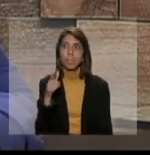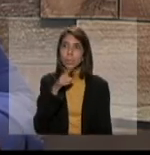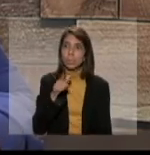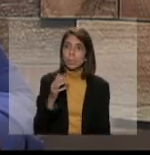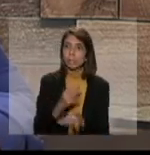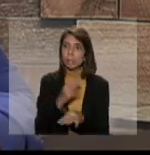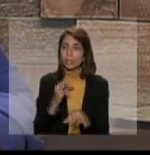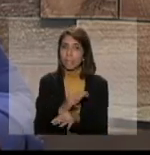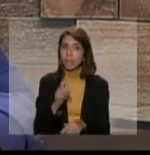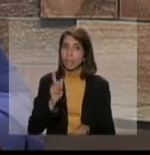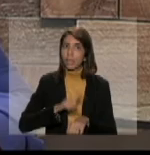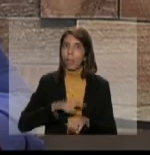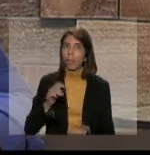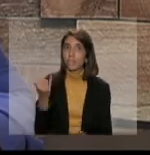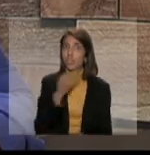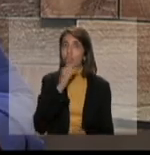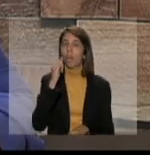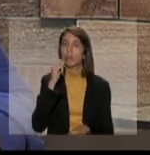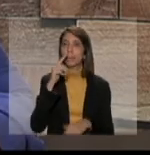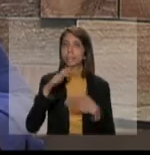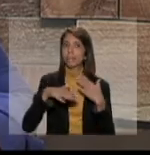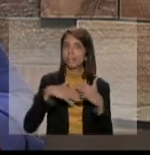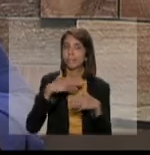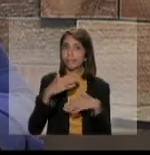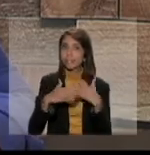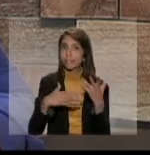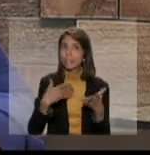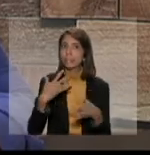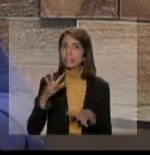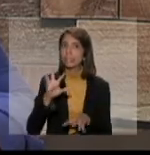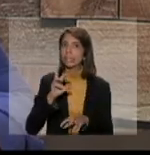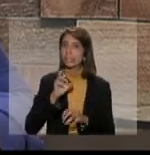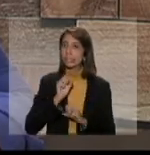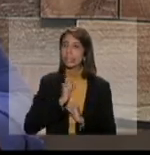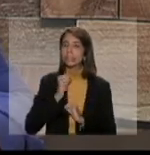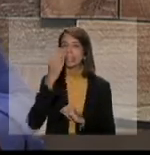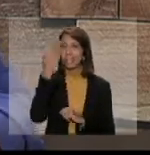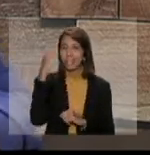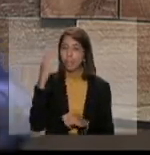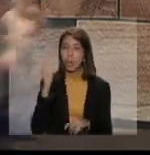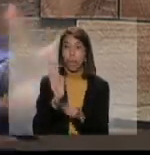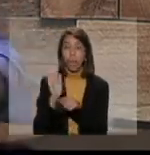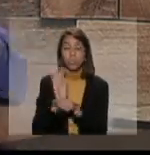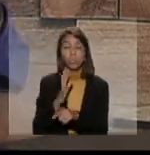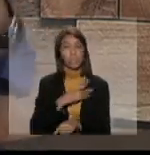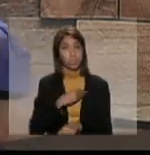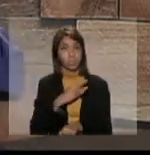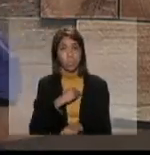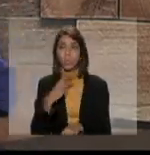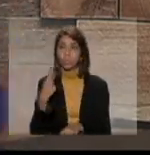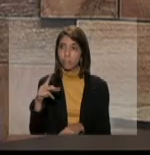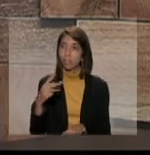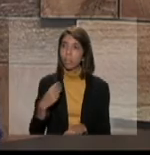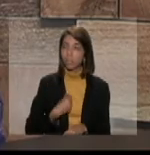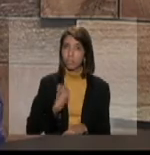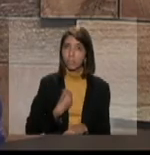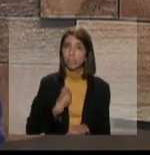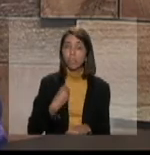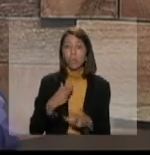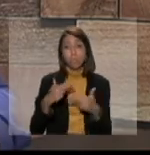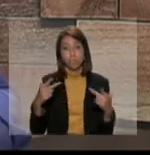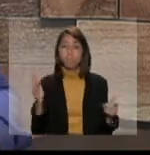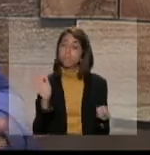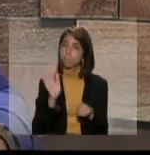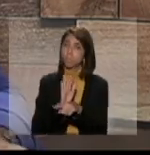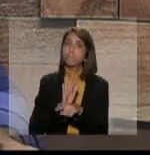lida com aquilo choque inicial e depois como ela vai absorvendo aqui e ajudando o filho inclusive com essa história sabe